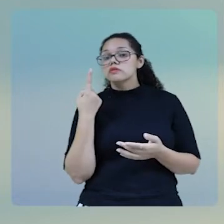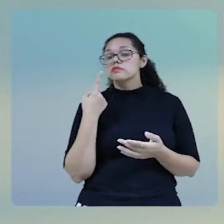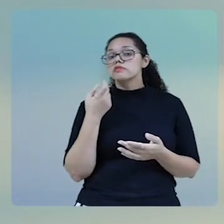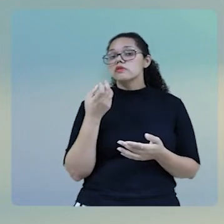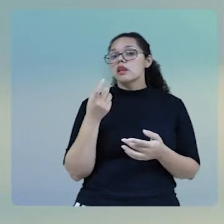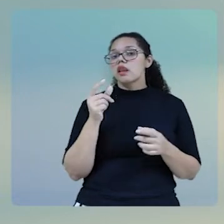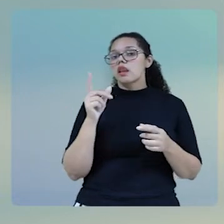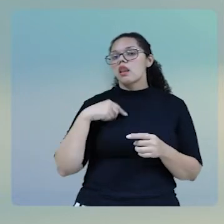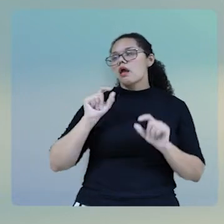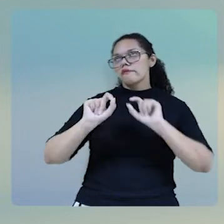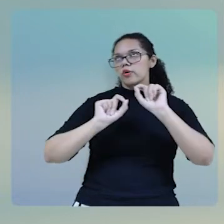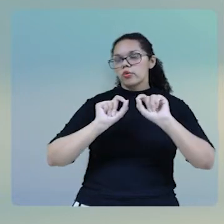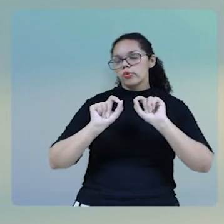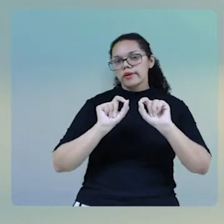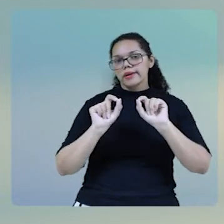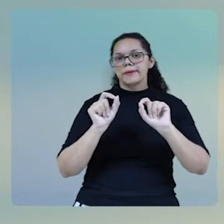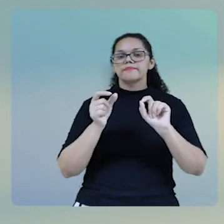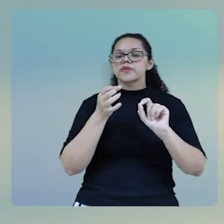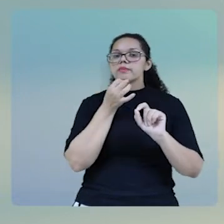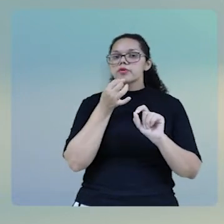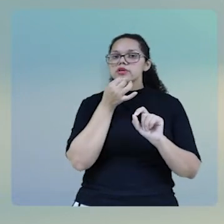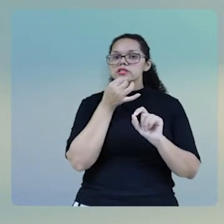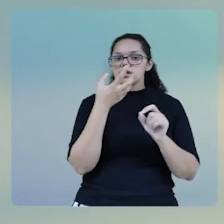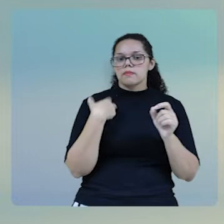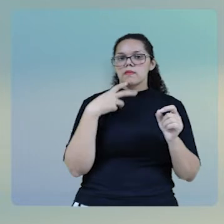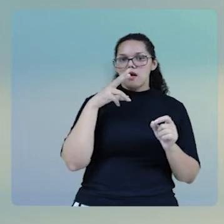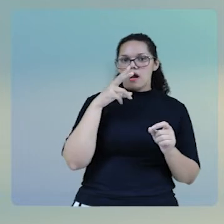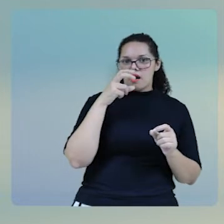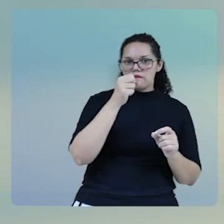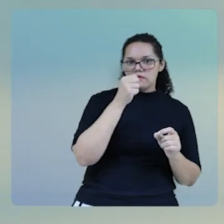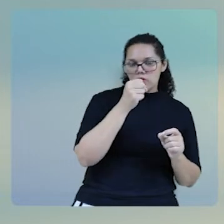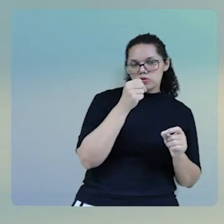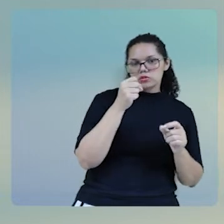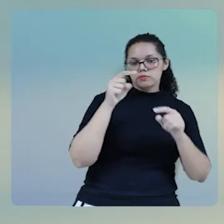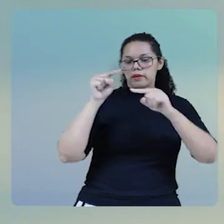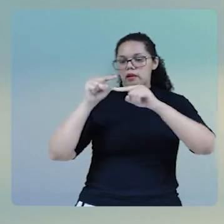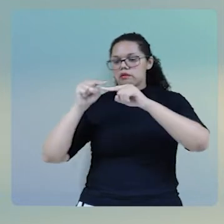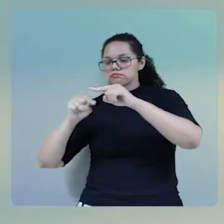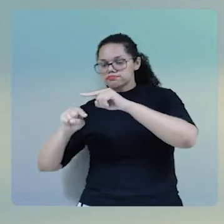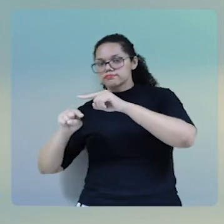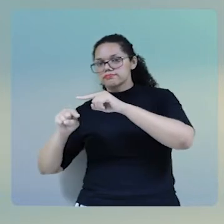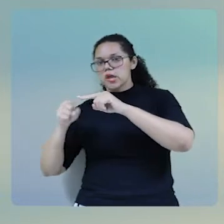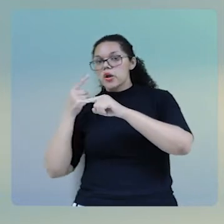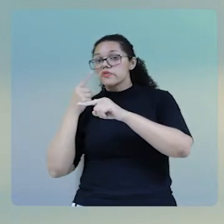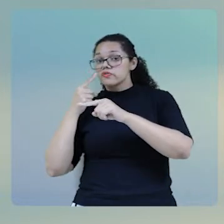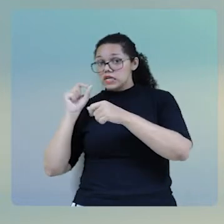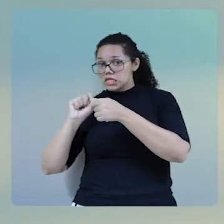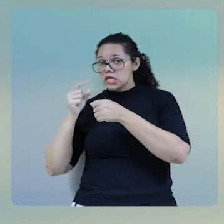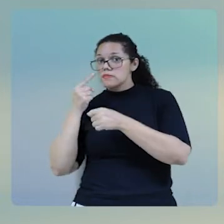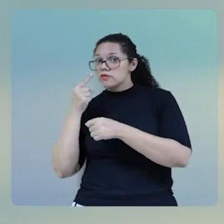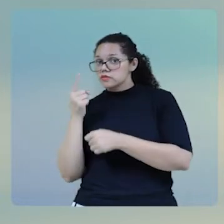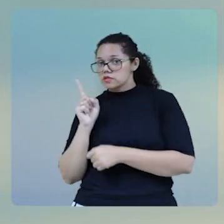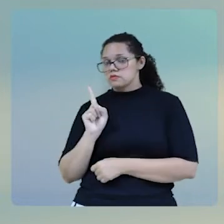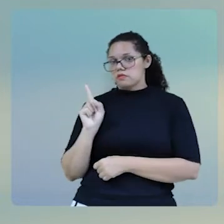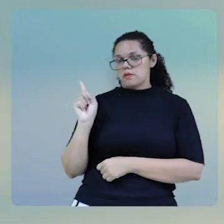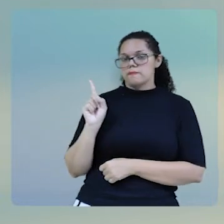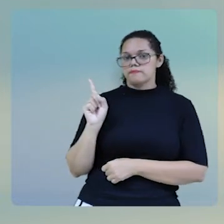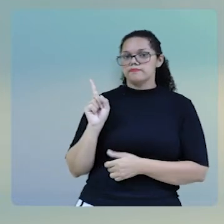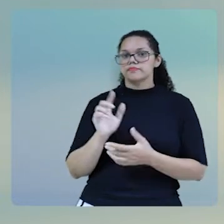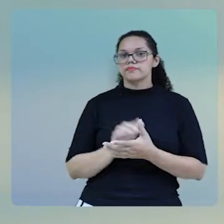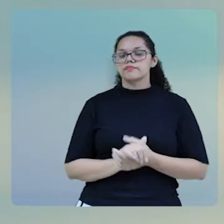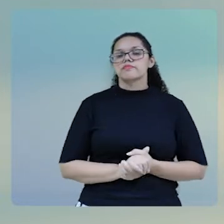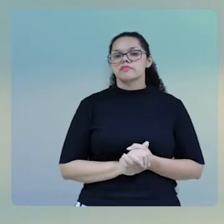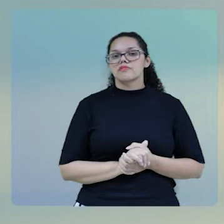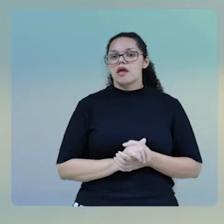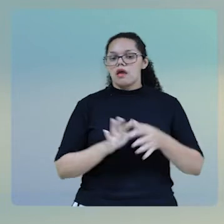voltagem de quanto? Multiplica a resistência pela corrente. Tá? Vou fazer aqui embaixo, tem problema não. Muito